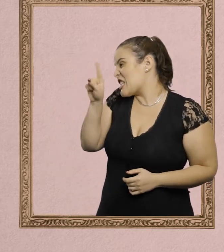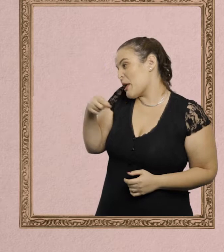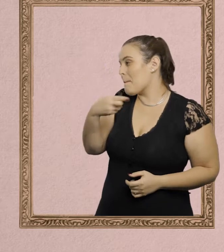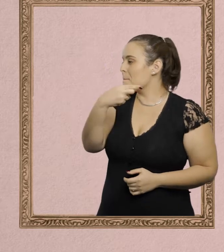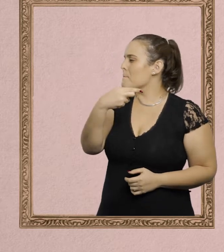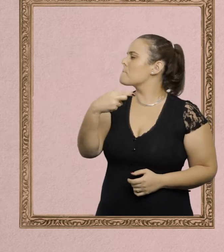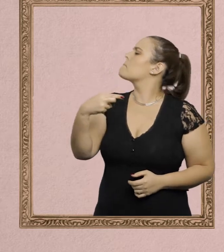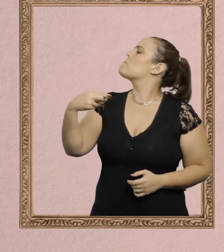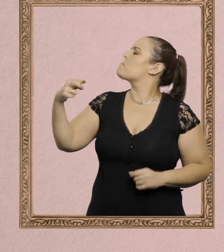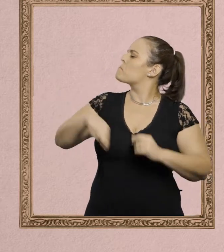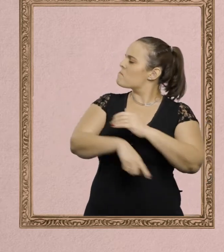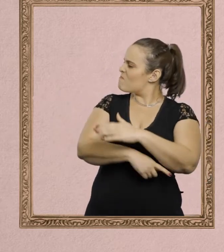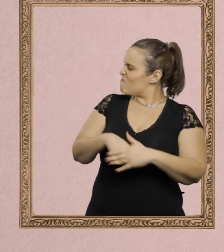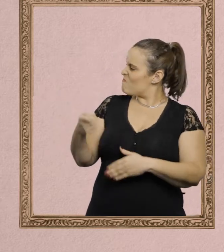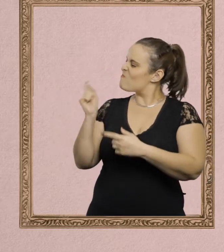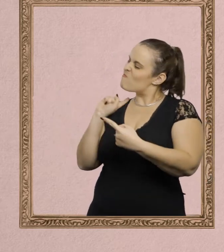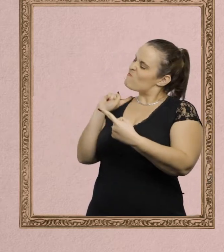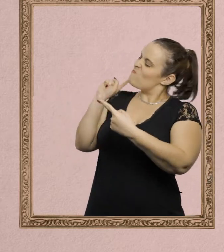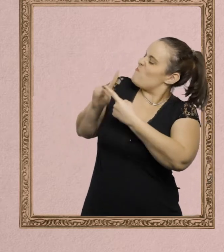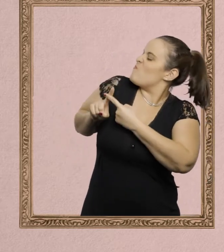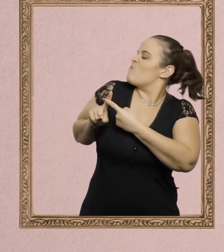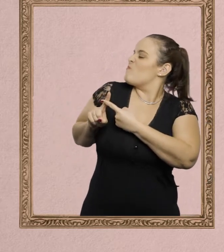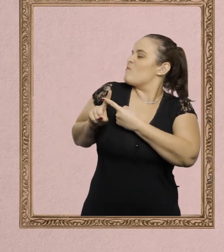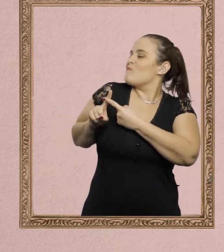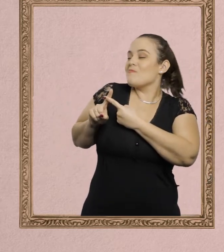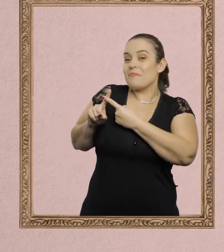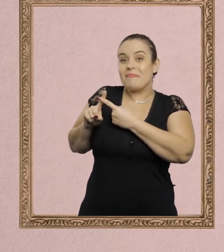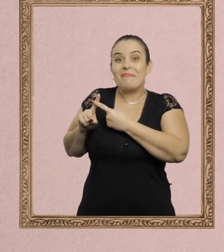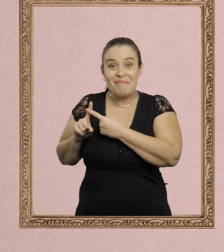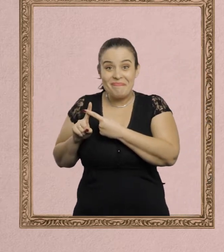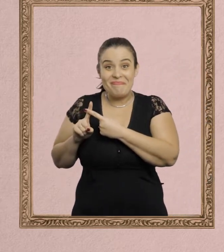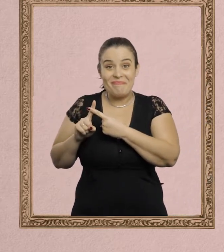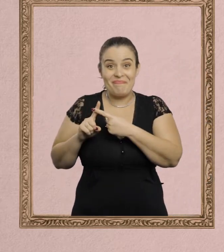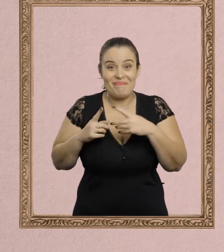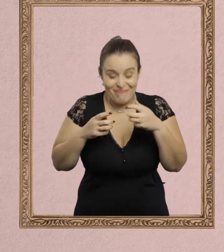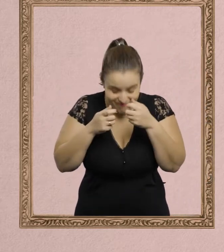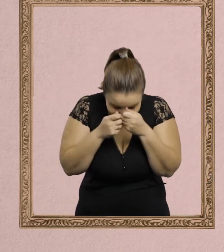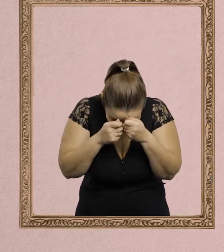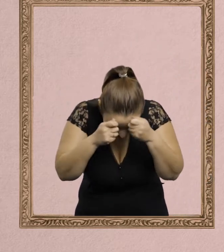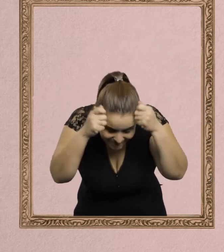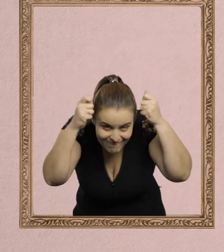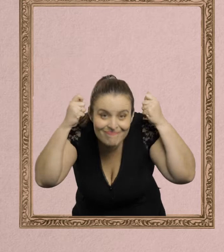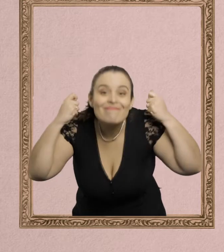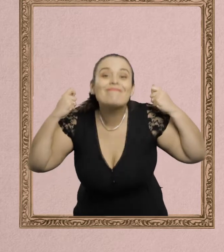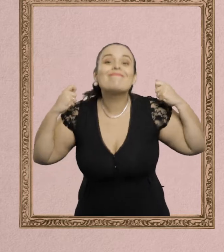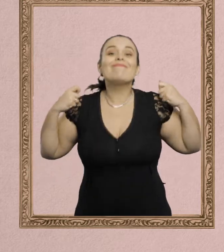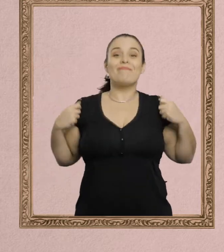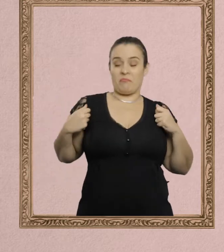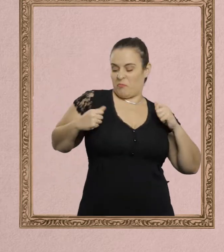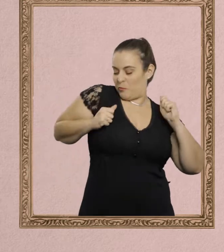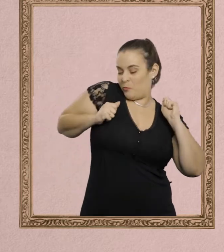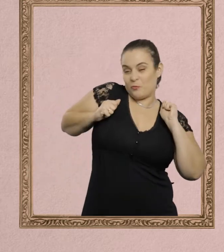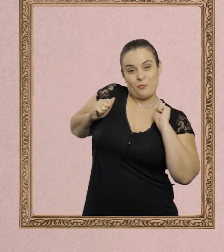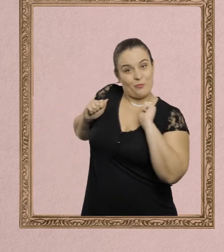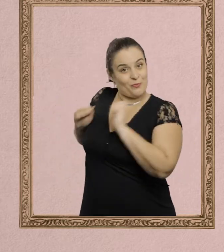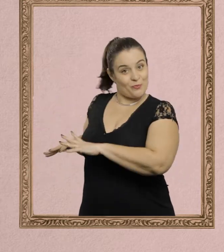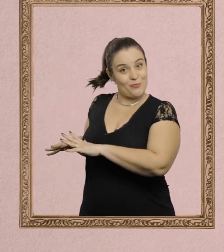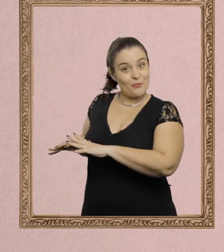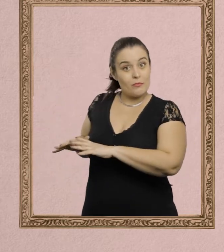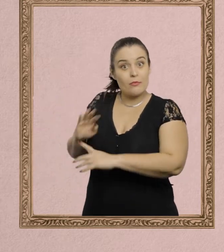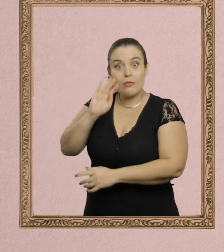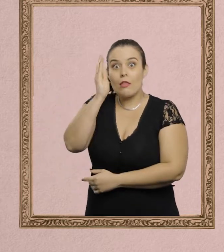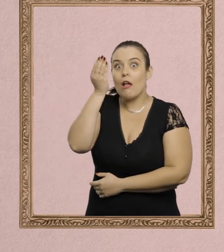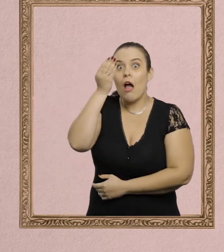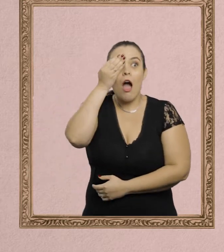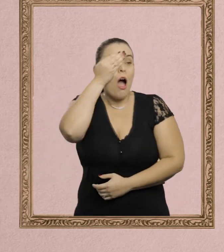Quem vai me salvar é Peter Pan, o Vingador! Nesse momento, Peter tirou o disfarce. Ele